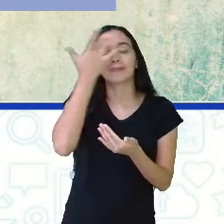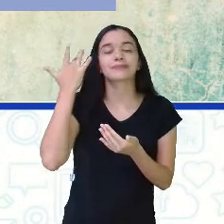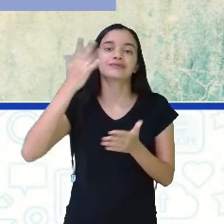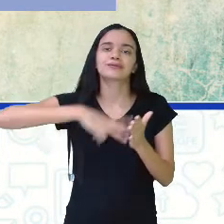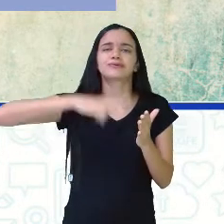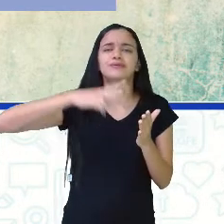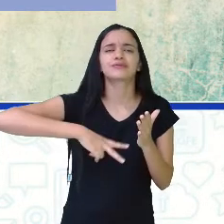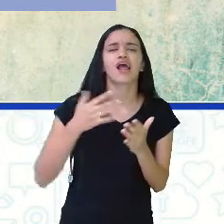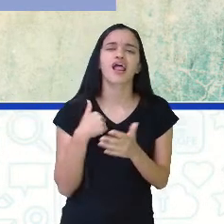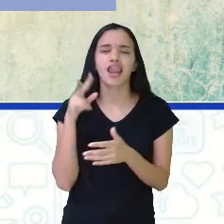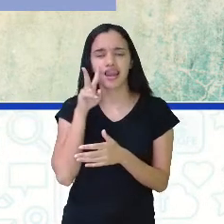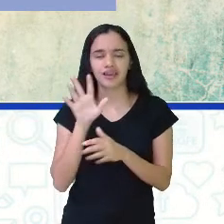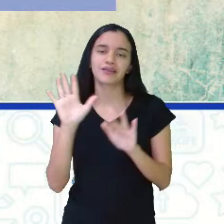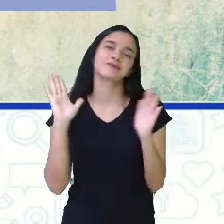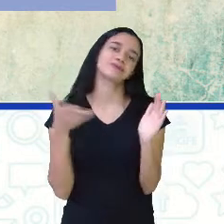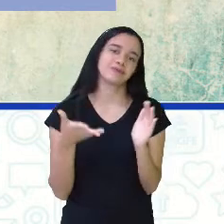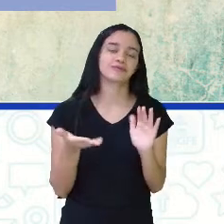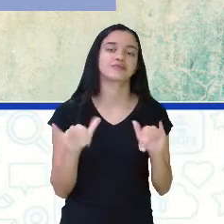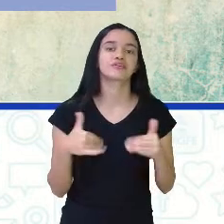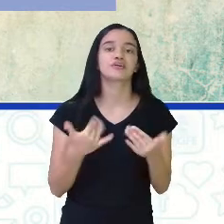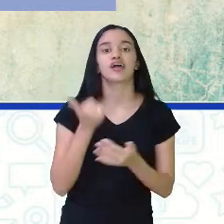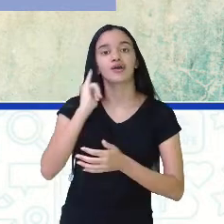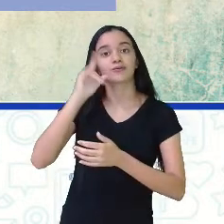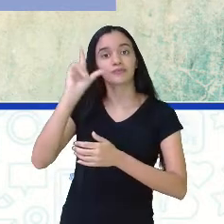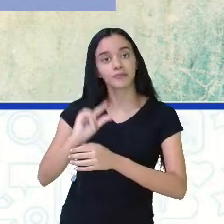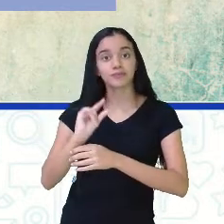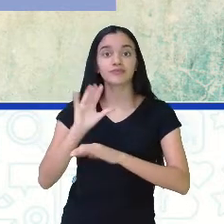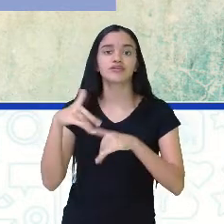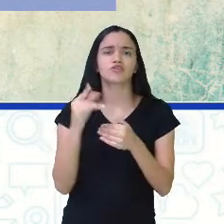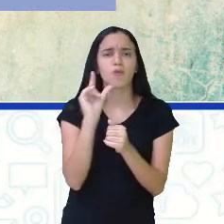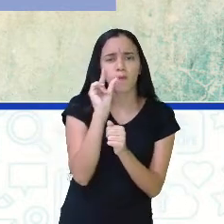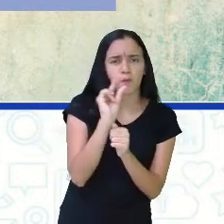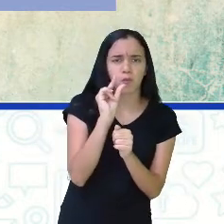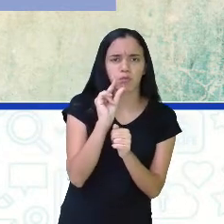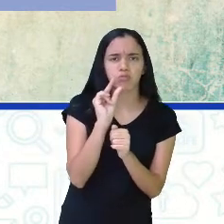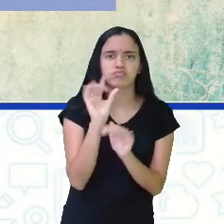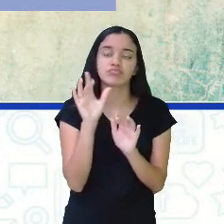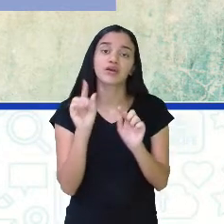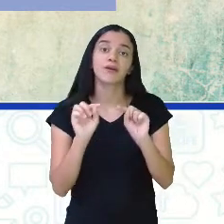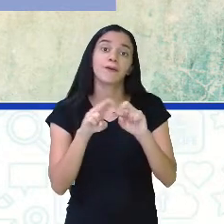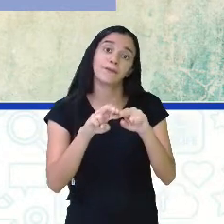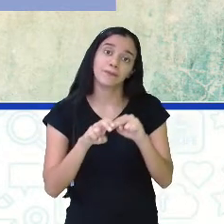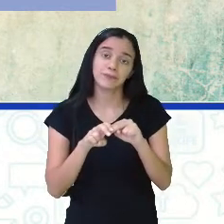acabou de ler, né? O mini-conto é um conto de extensão mínima e,